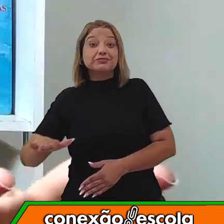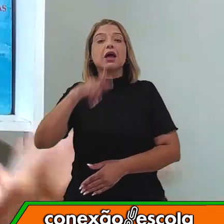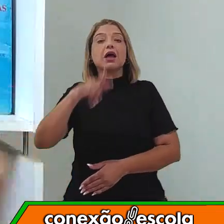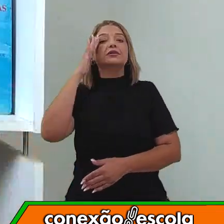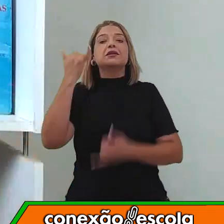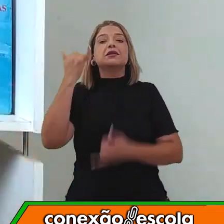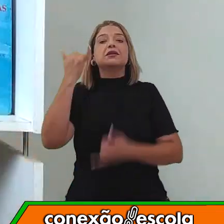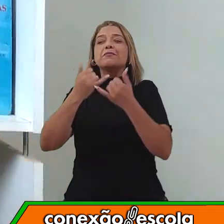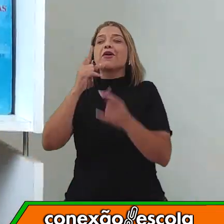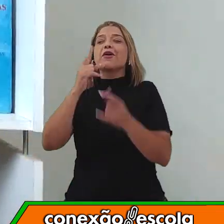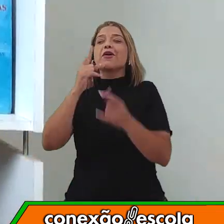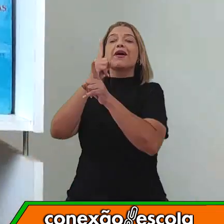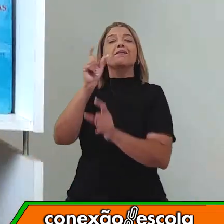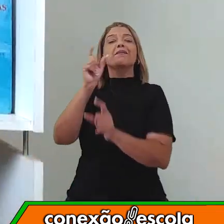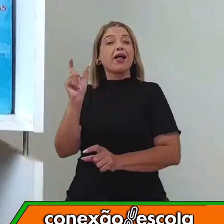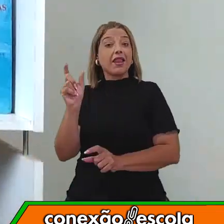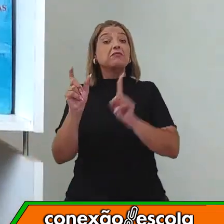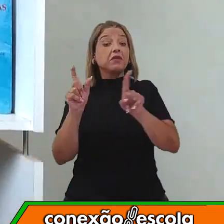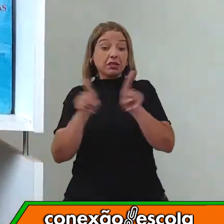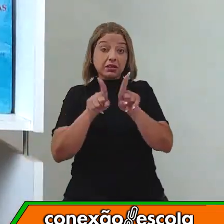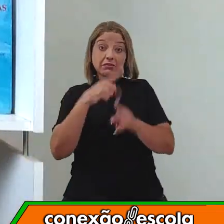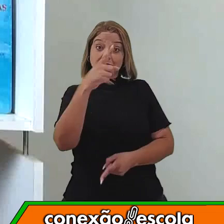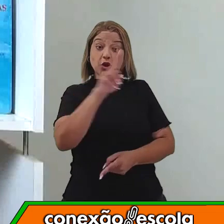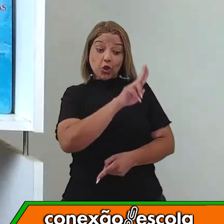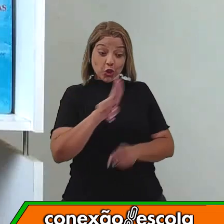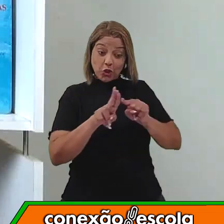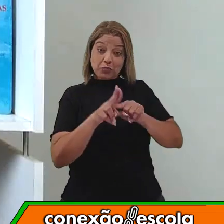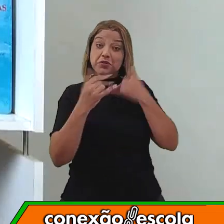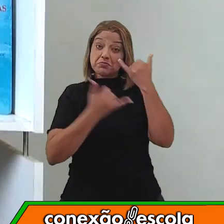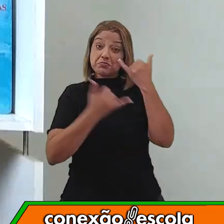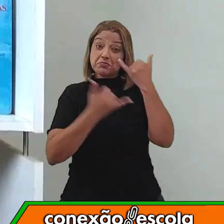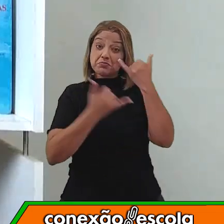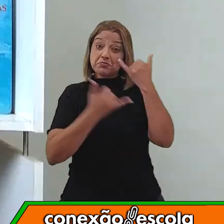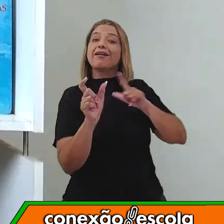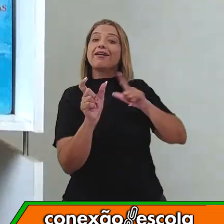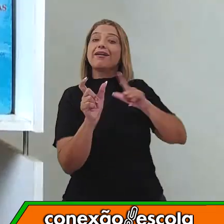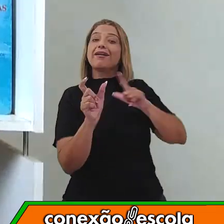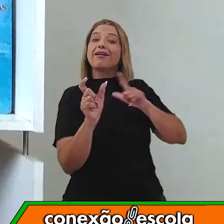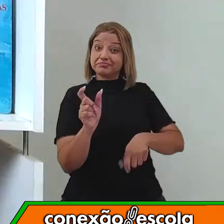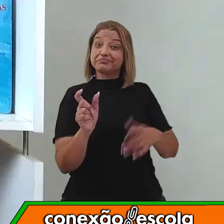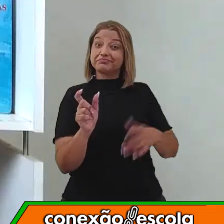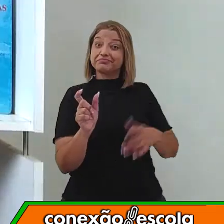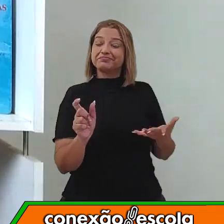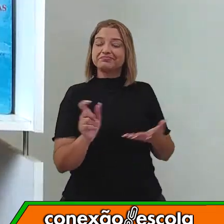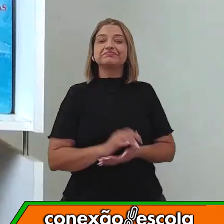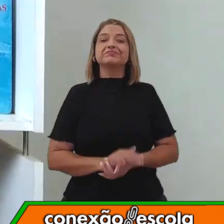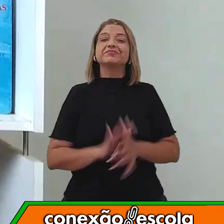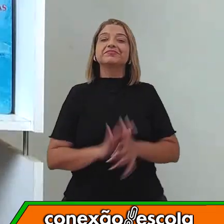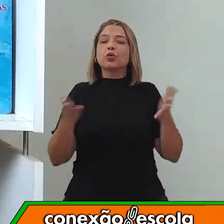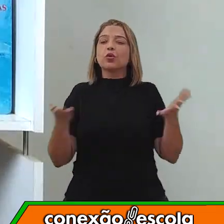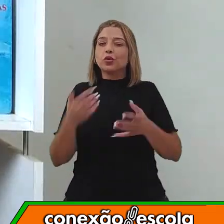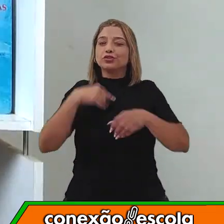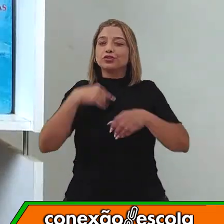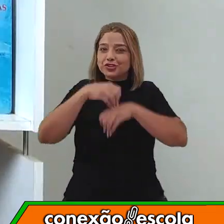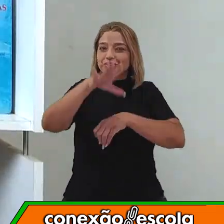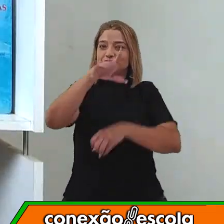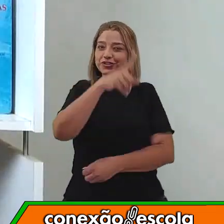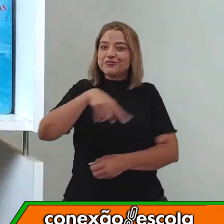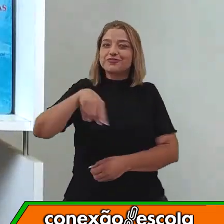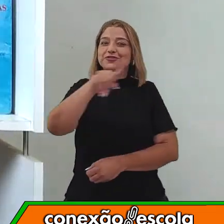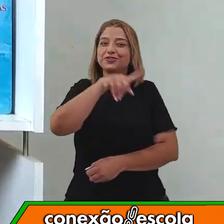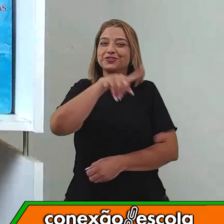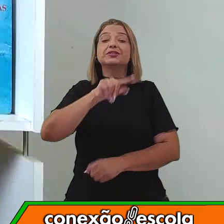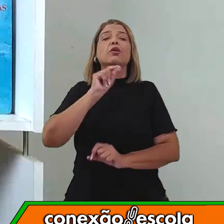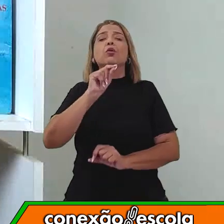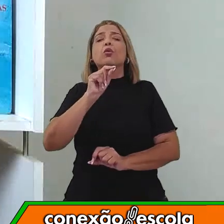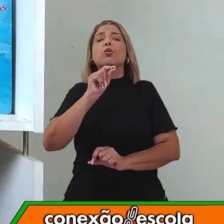é. Dá para brincar até com a palavra do seu nome, sabia? Hoje eu vim aqui para dar essa dica para vocês e